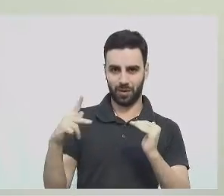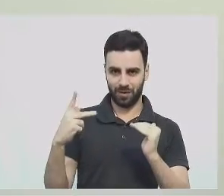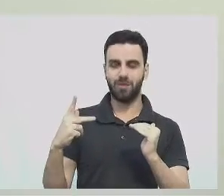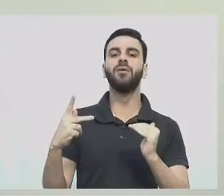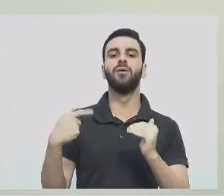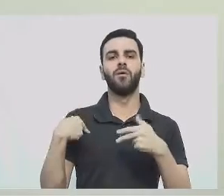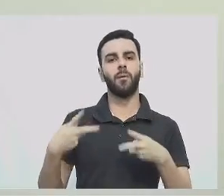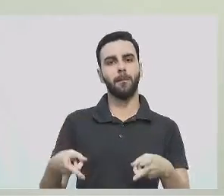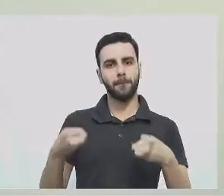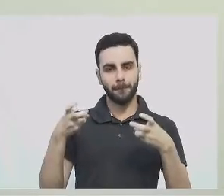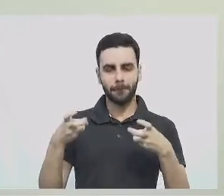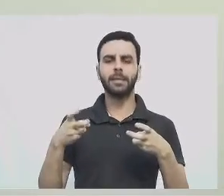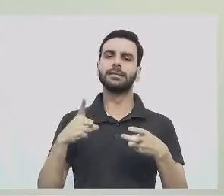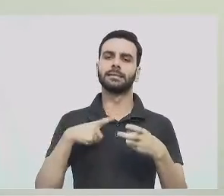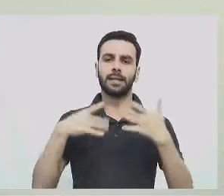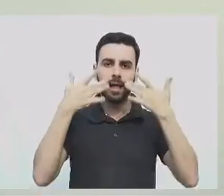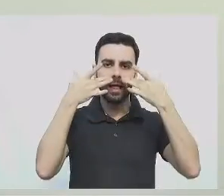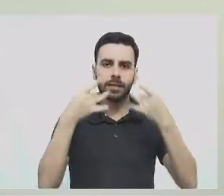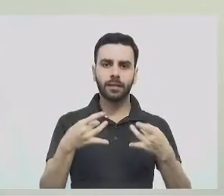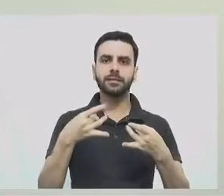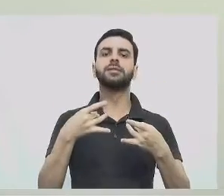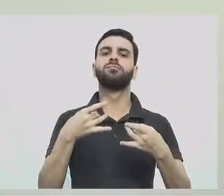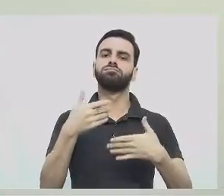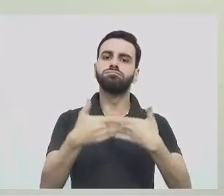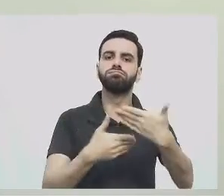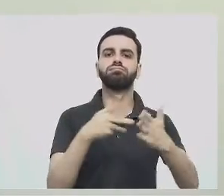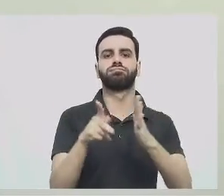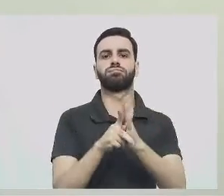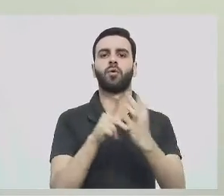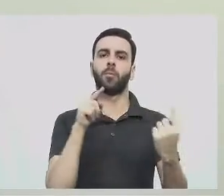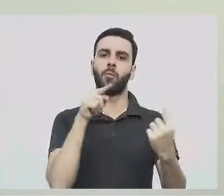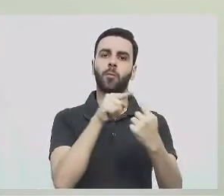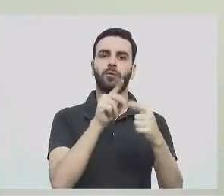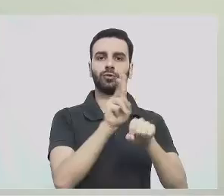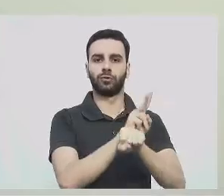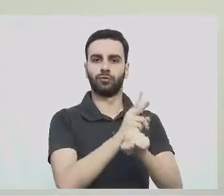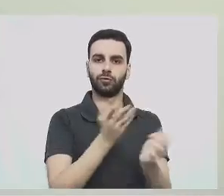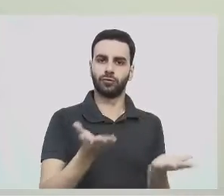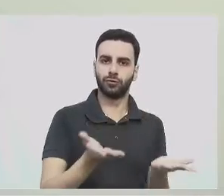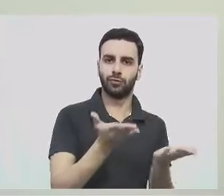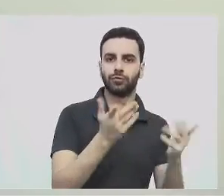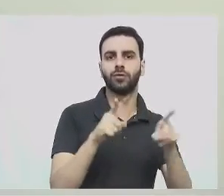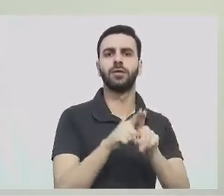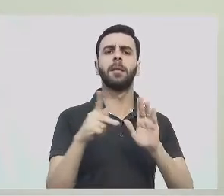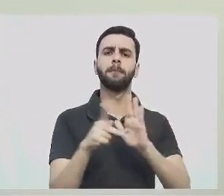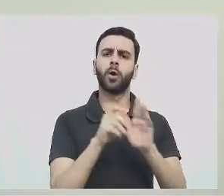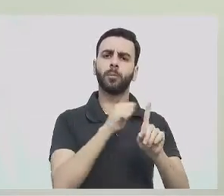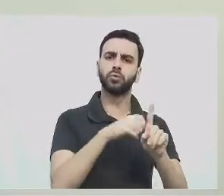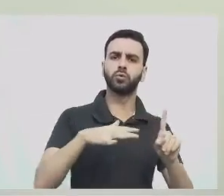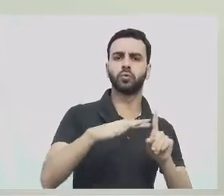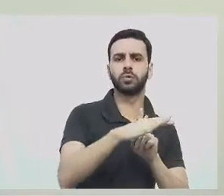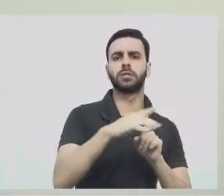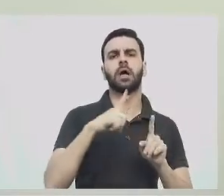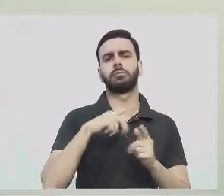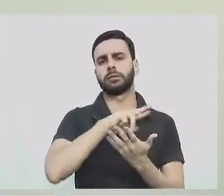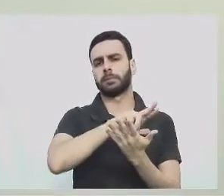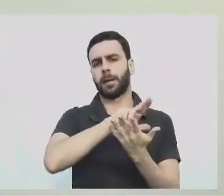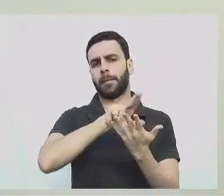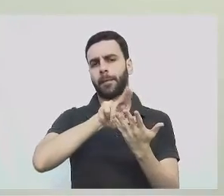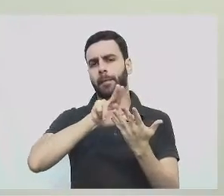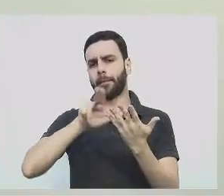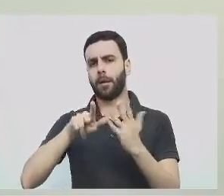vê o zelo com que essa instituição tem para com a nossa cidade, seja no aspecto social, vários são os